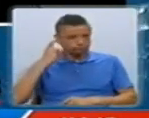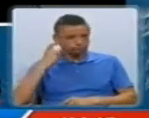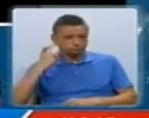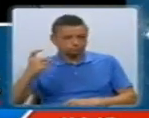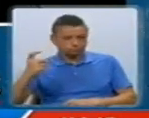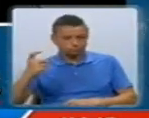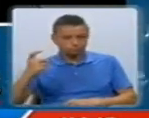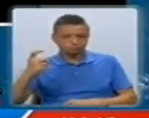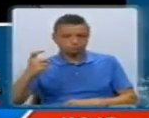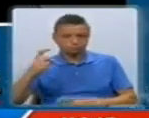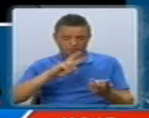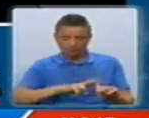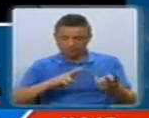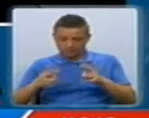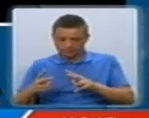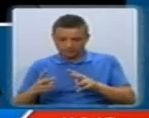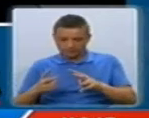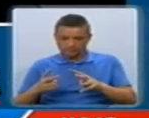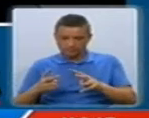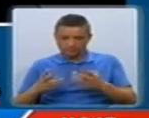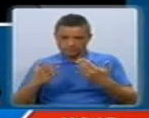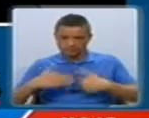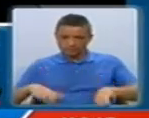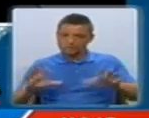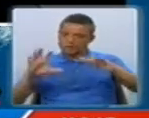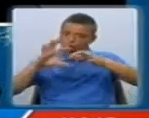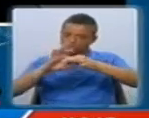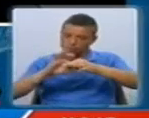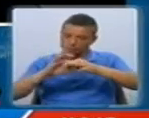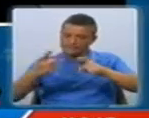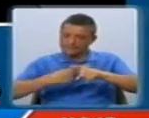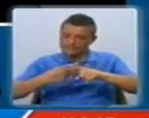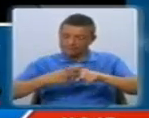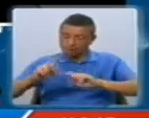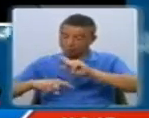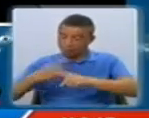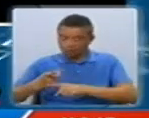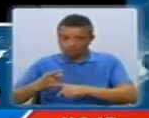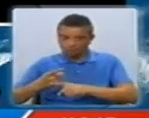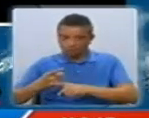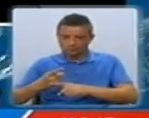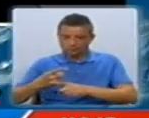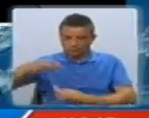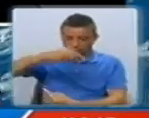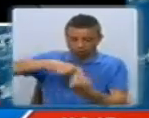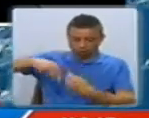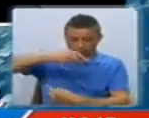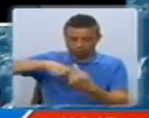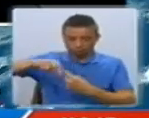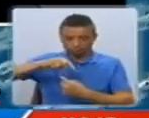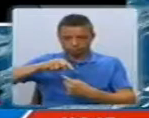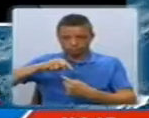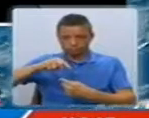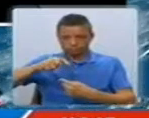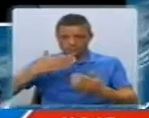denunciam essa transferência, mas essas ondas de rádio estão associadas a outro fenómeno muito mais interessante. É que à medida que este pulsar gira sobre si próprio, emite vento, tem